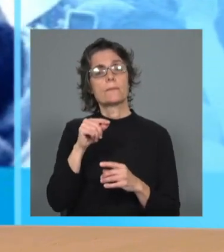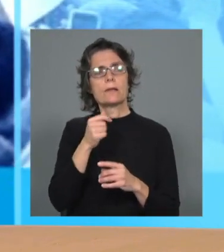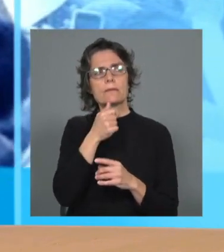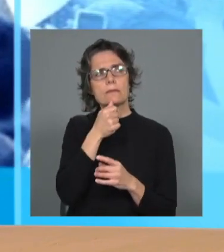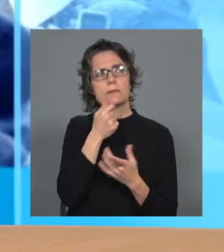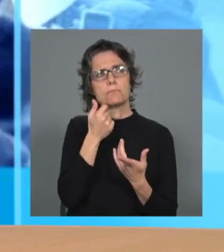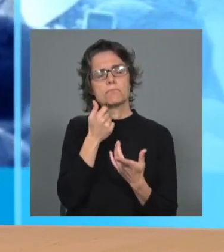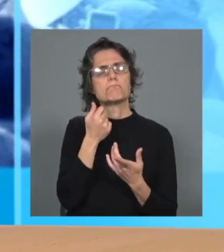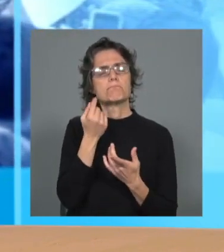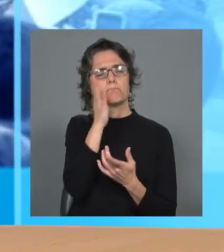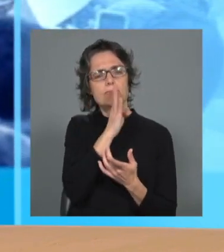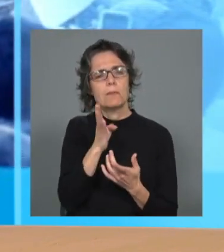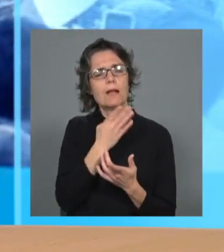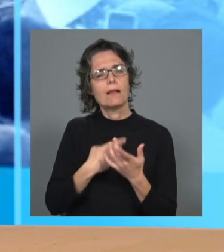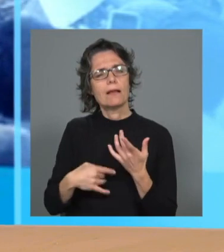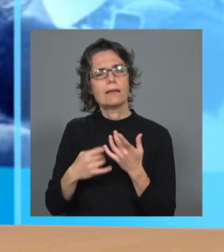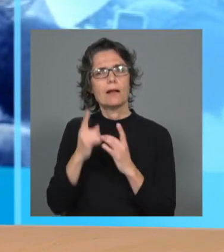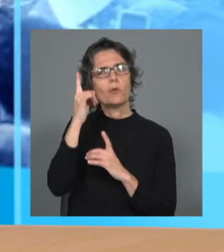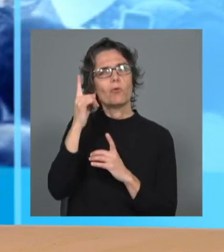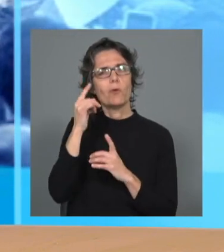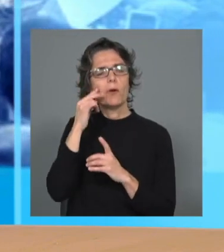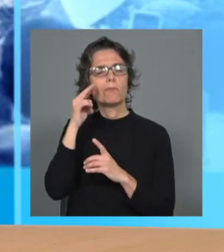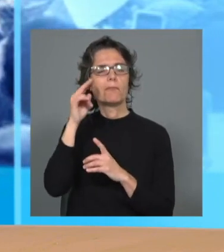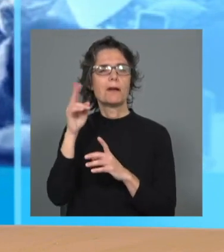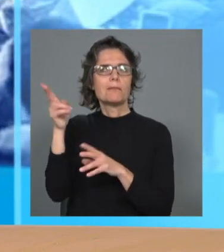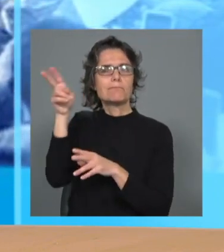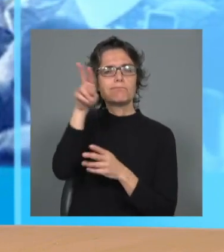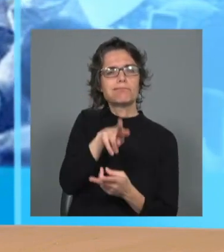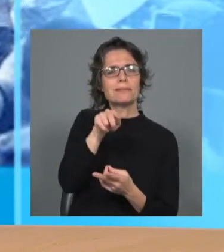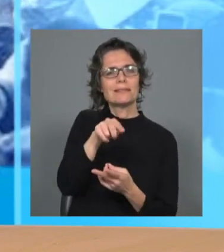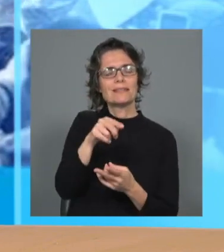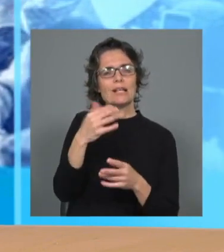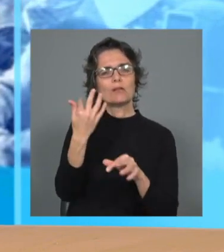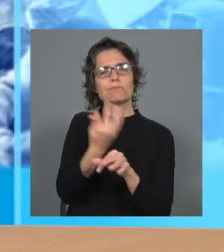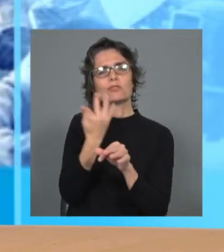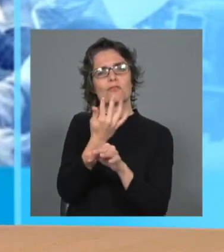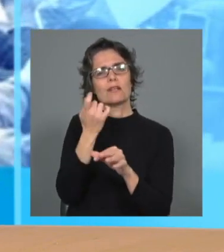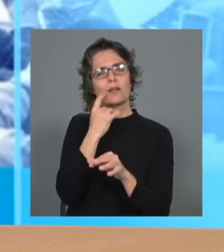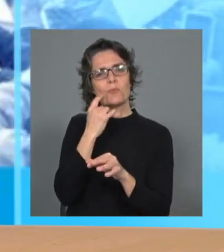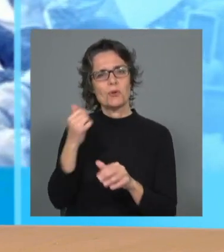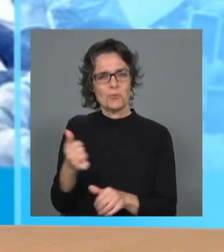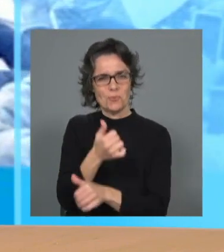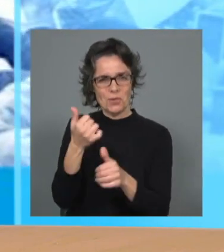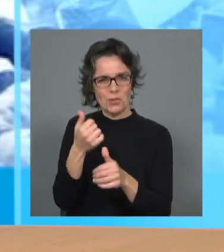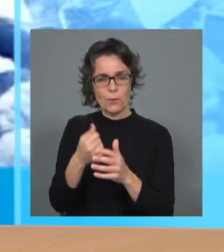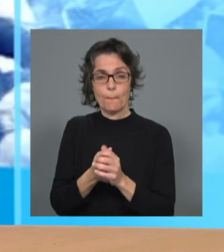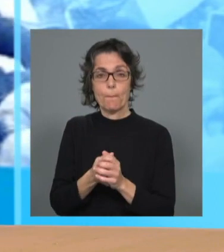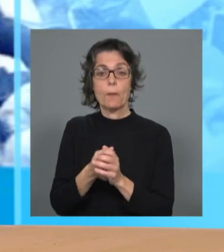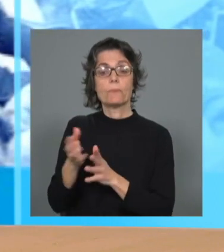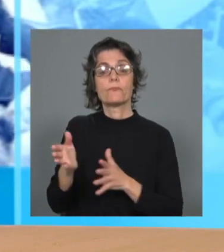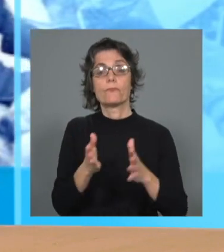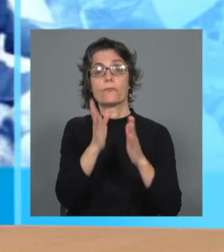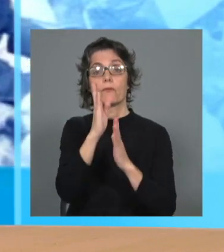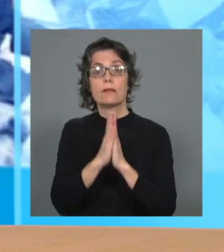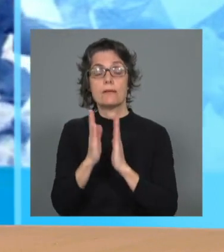começar a trazer algumas tradições do Norte para avivar um pouco mais e para celebrar melhor a Páscoa. Uma delas, por exemplo, havia sacra pelas ruas, que não